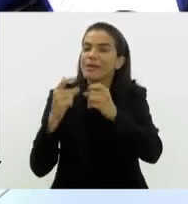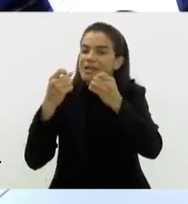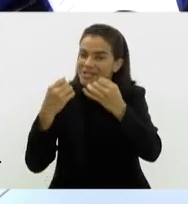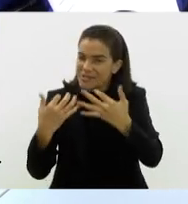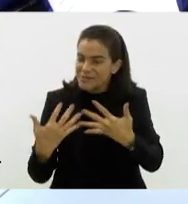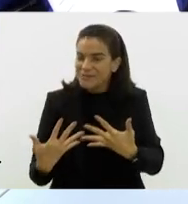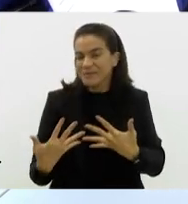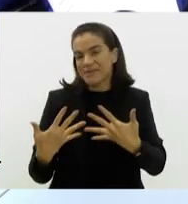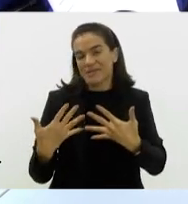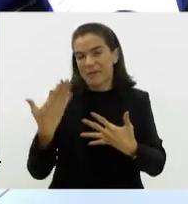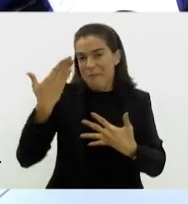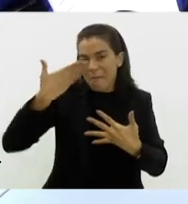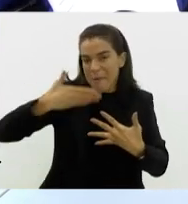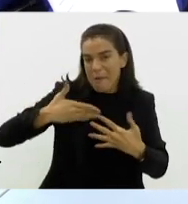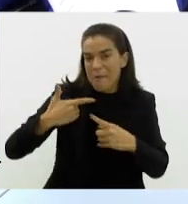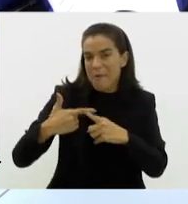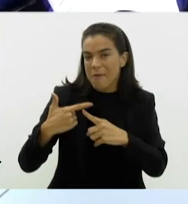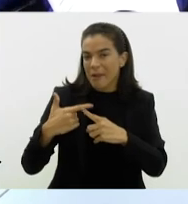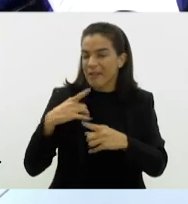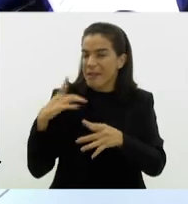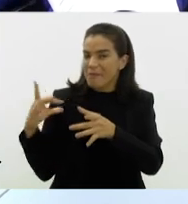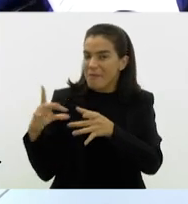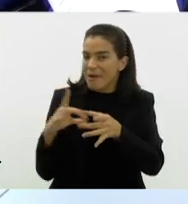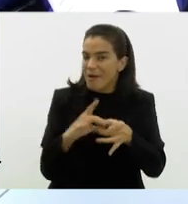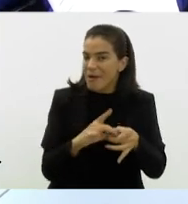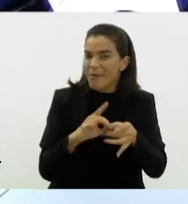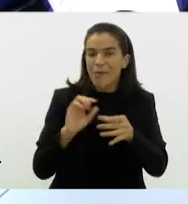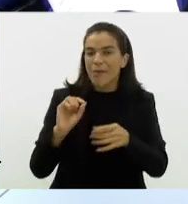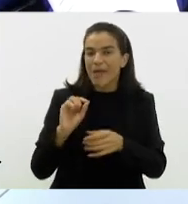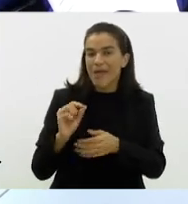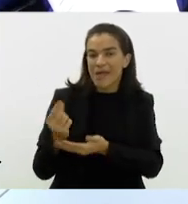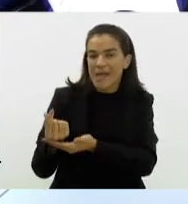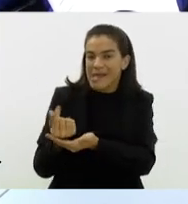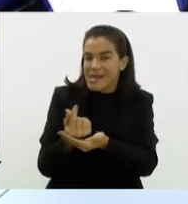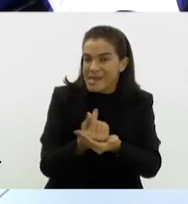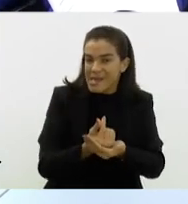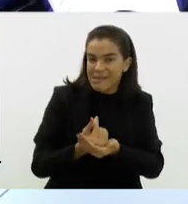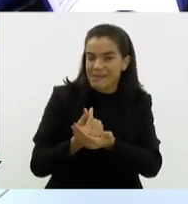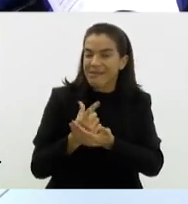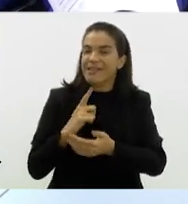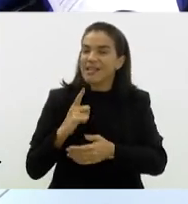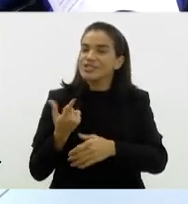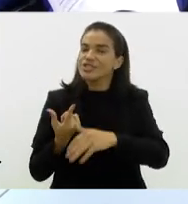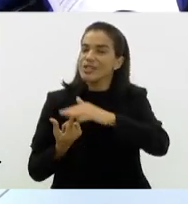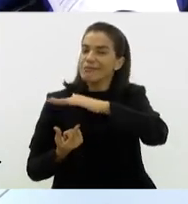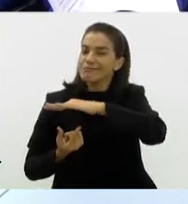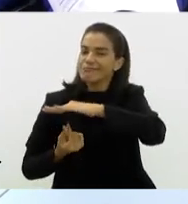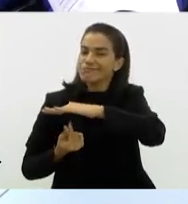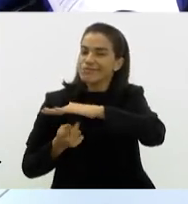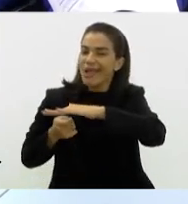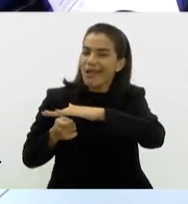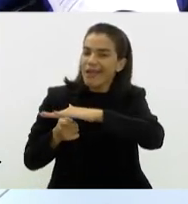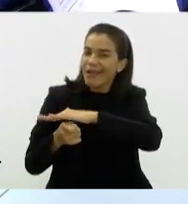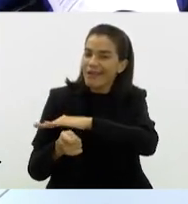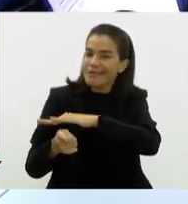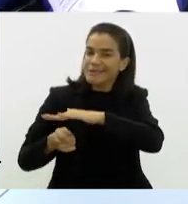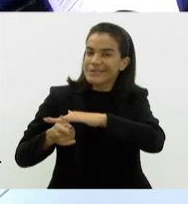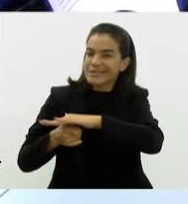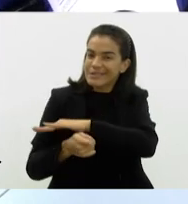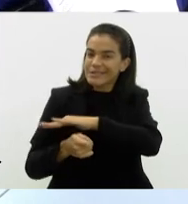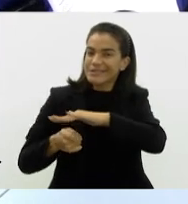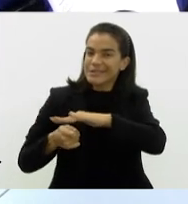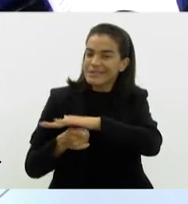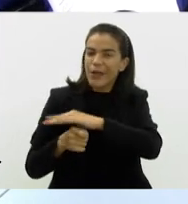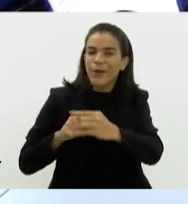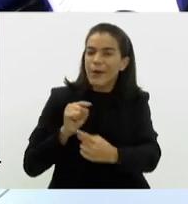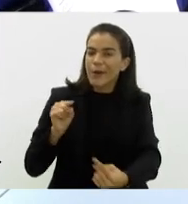os regimes próprios eles passaram a ter uma lógica de capitalização. Então, eles têm um fundo que eles investem. E a ideia